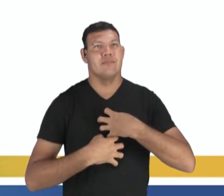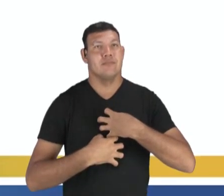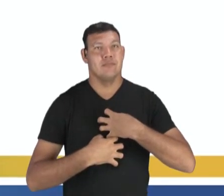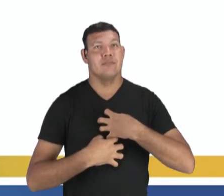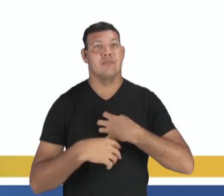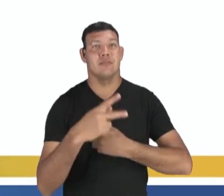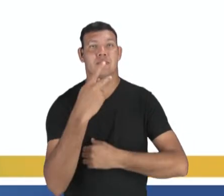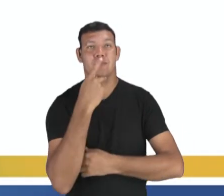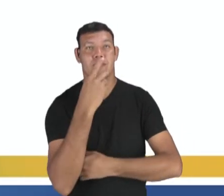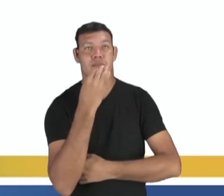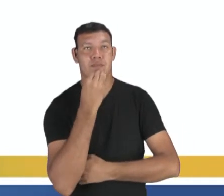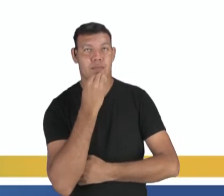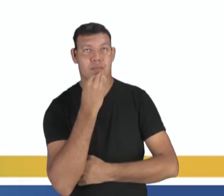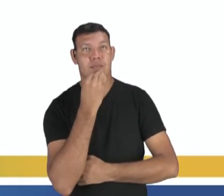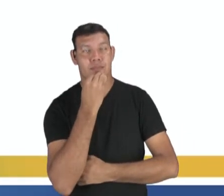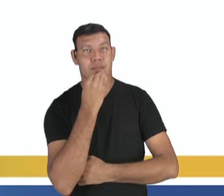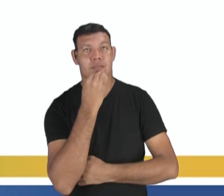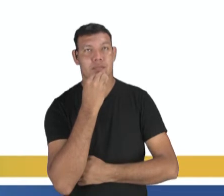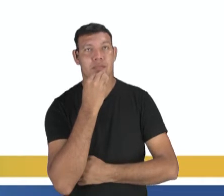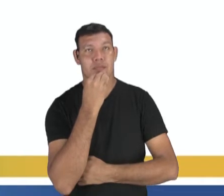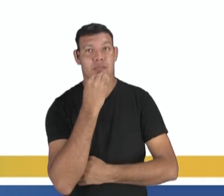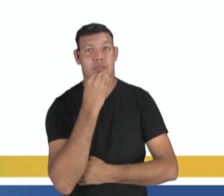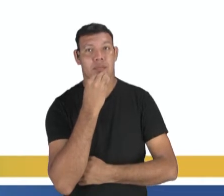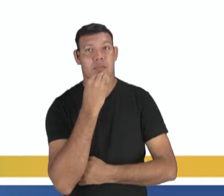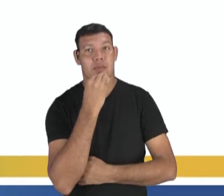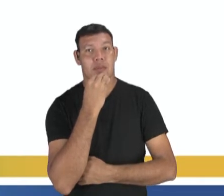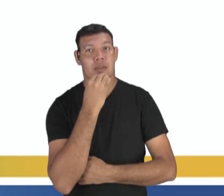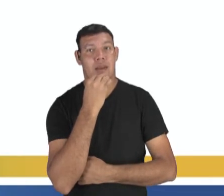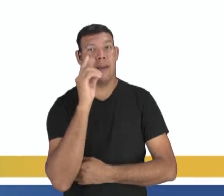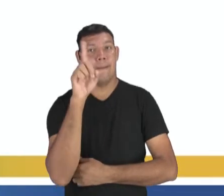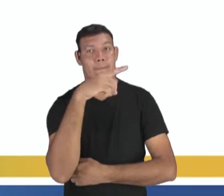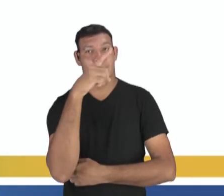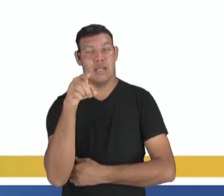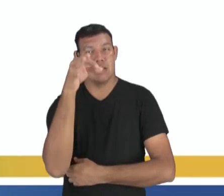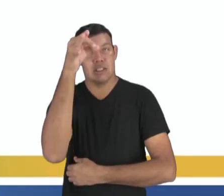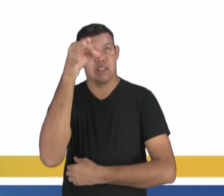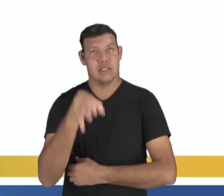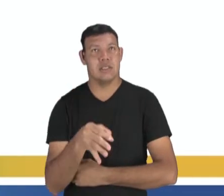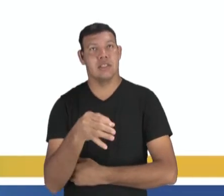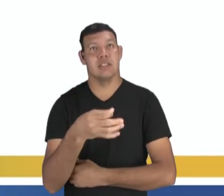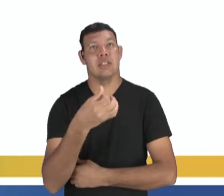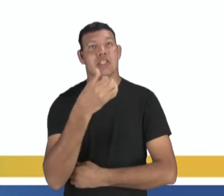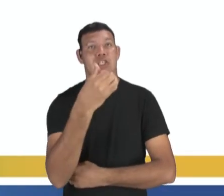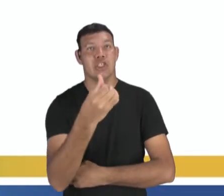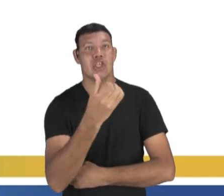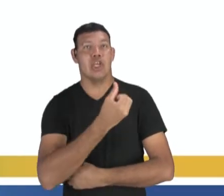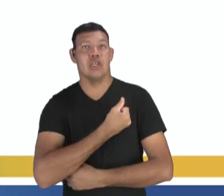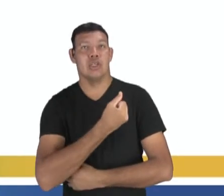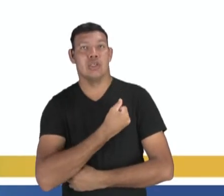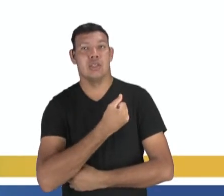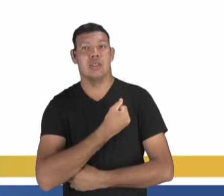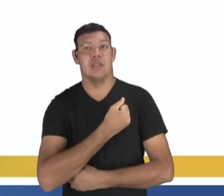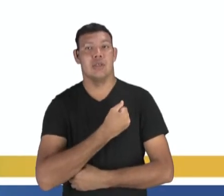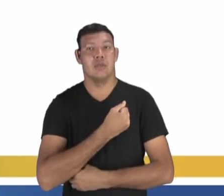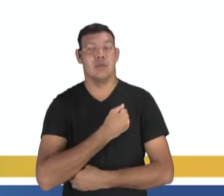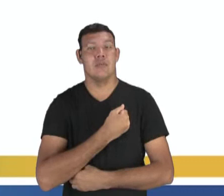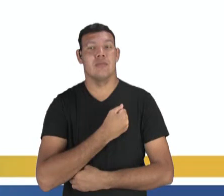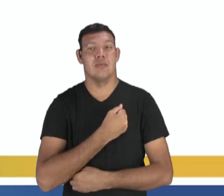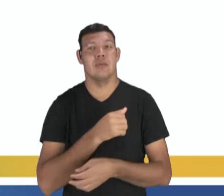que a probabilidade de acertar de acertar as seis dezenas da